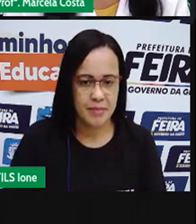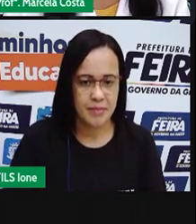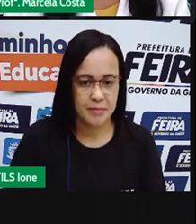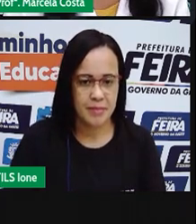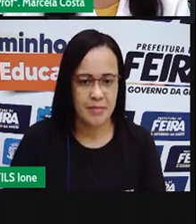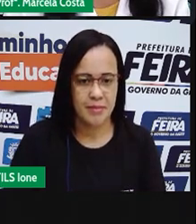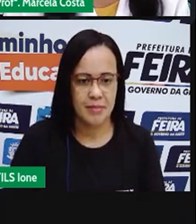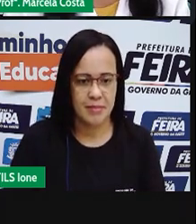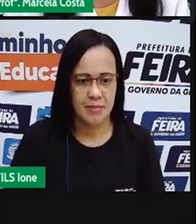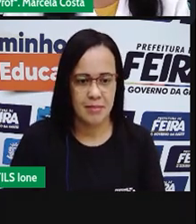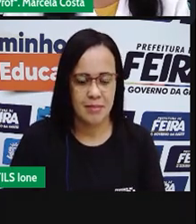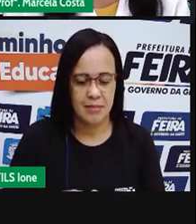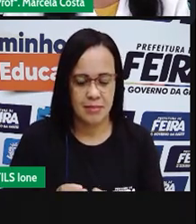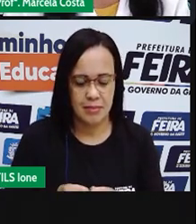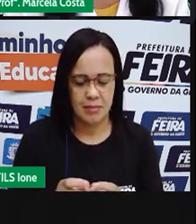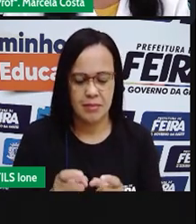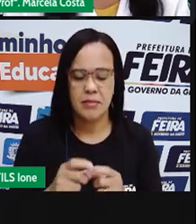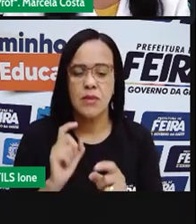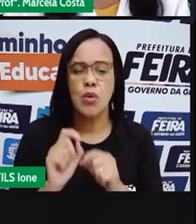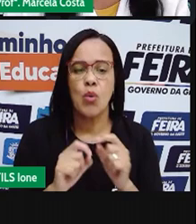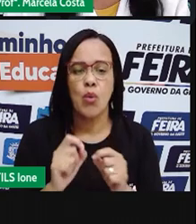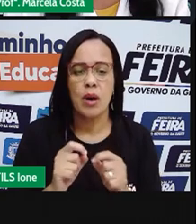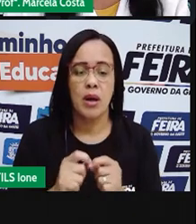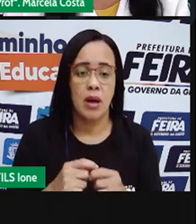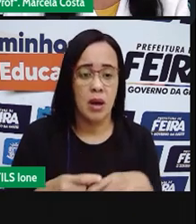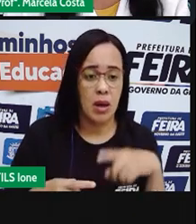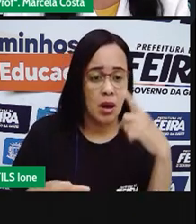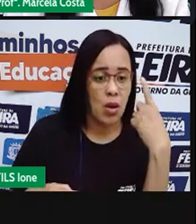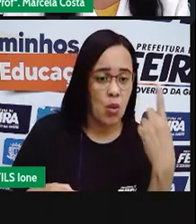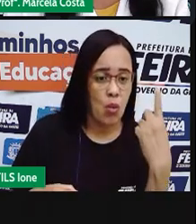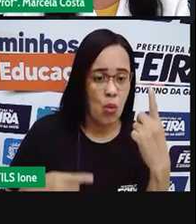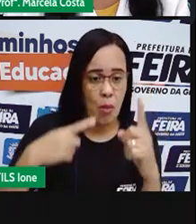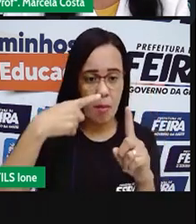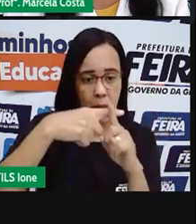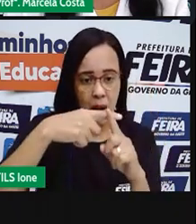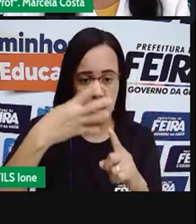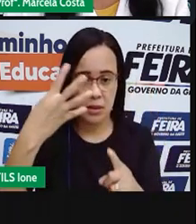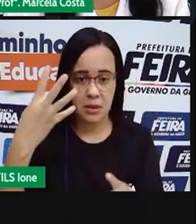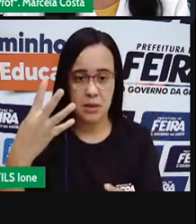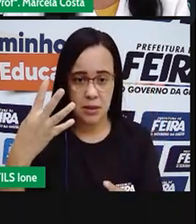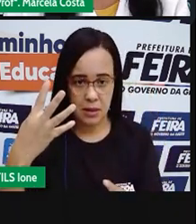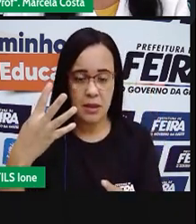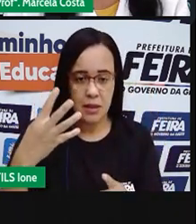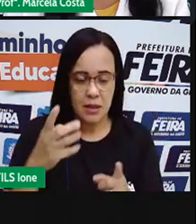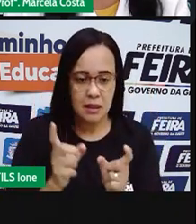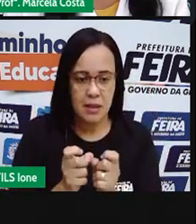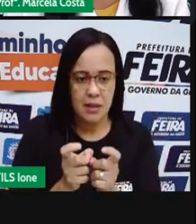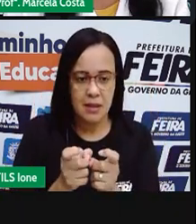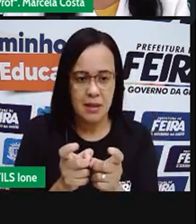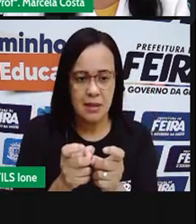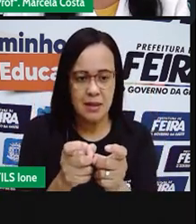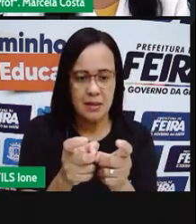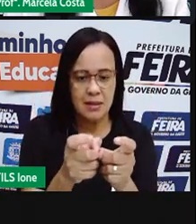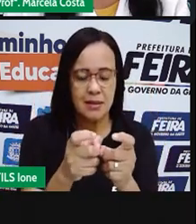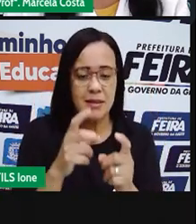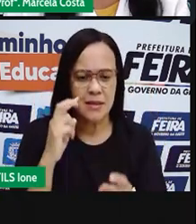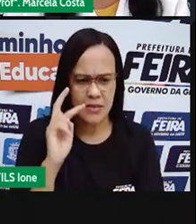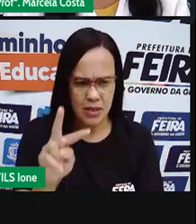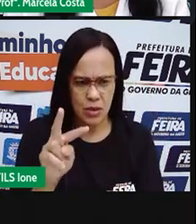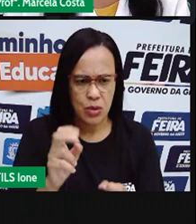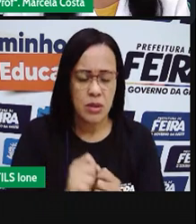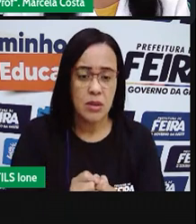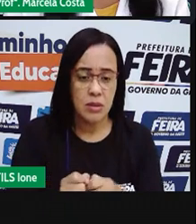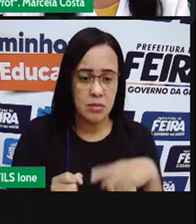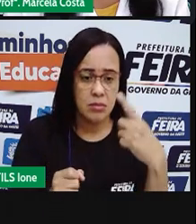uma mais três, tá vendo? Olha aqui um desenho de caranguejo. Um, dois,